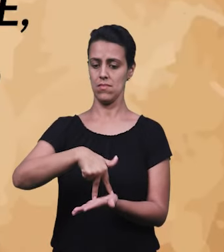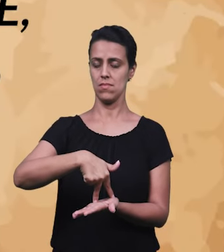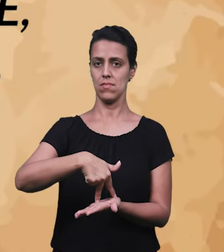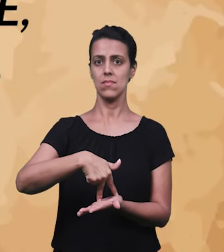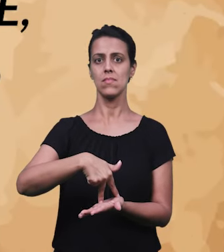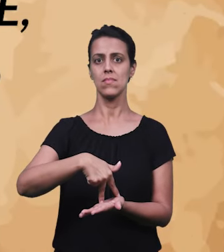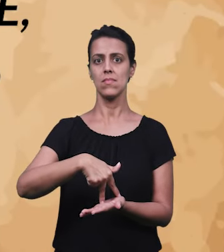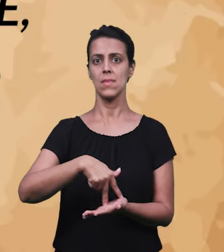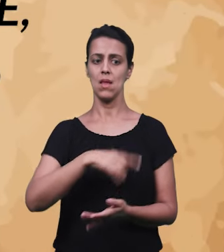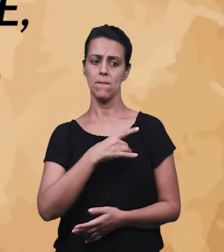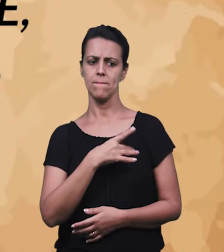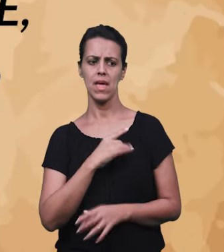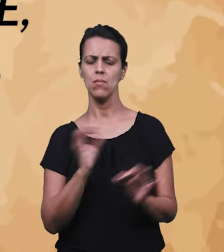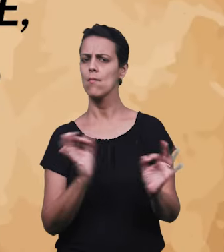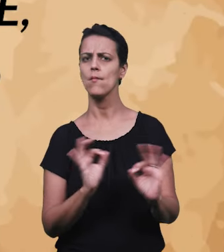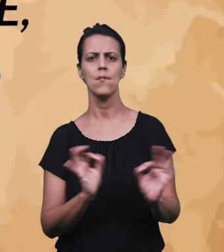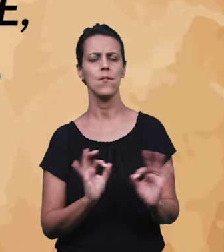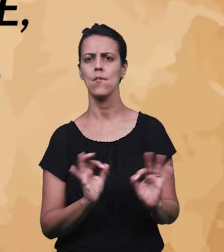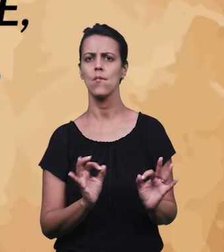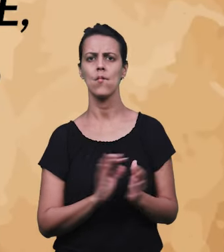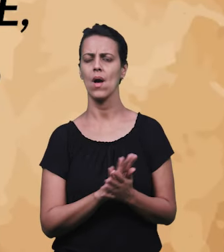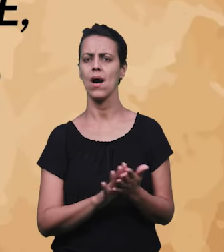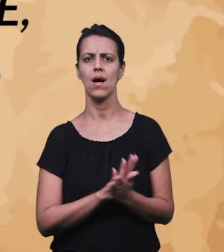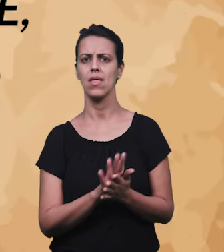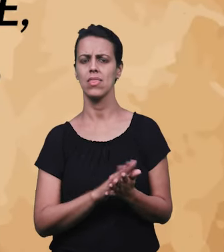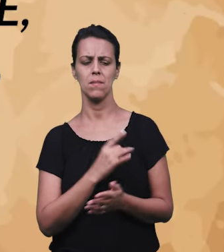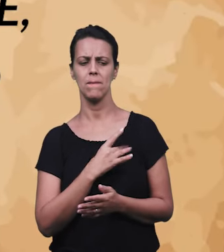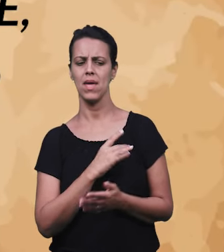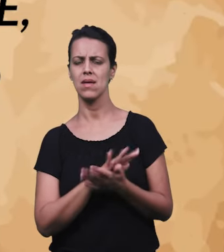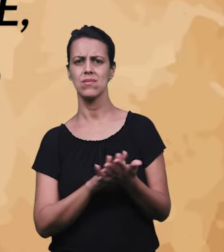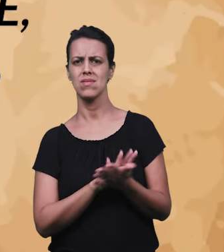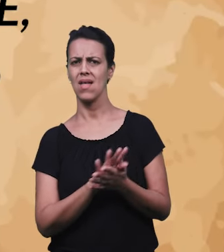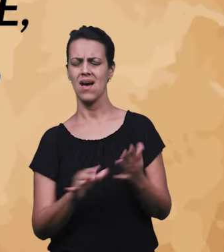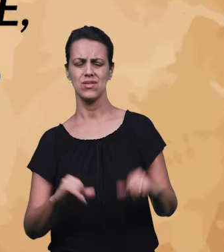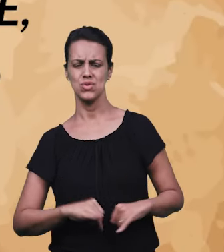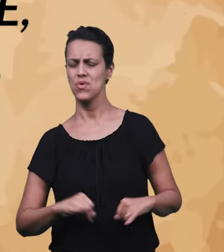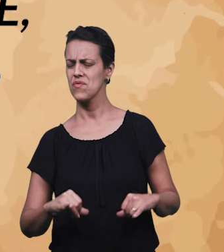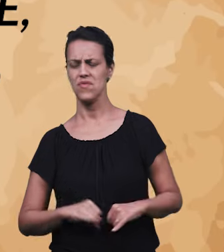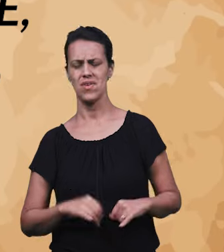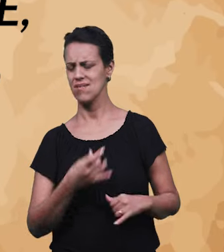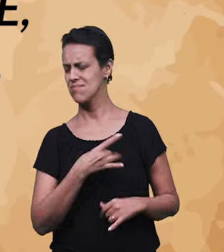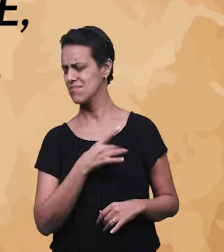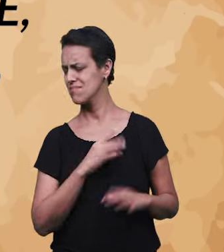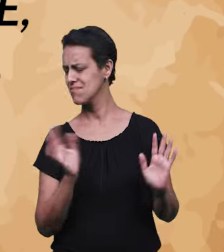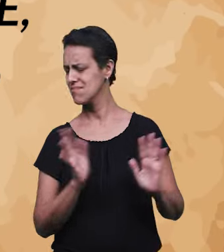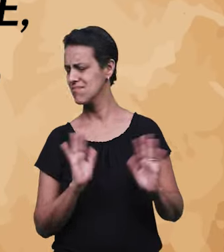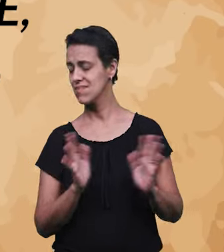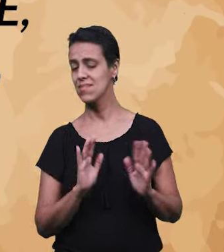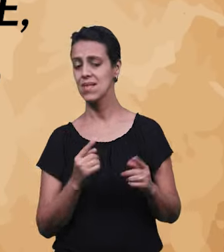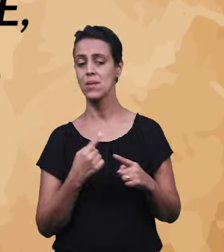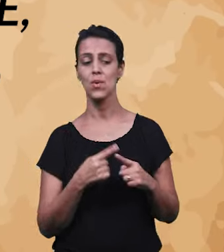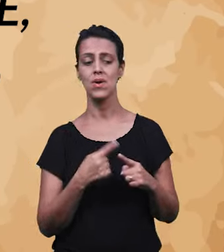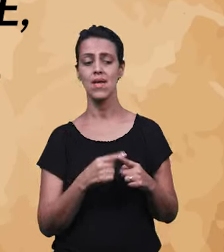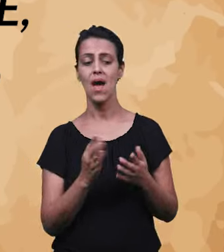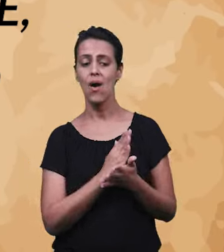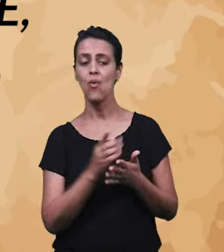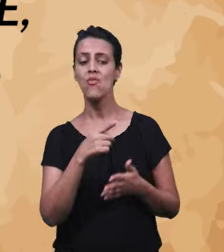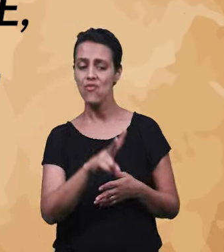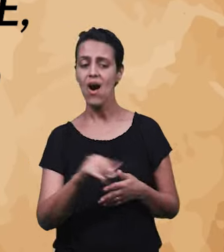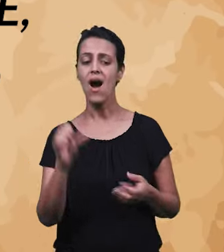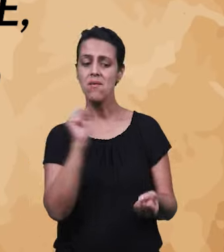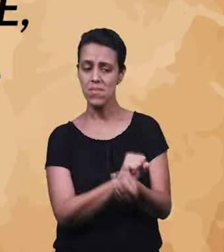temos agora, a igreja, que vai viver a doutrina, nada temos das coisas que há de padecer. O diabo lançará alguns de vós da